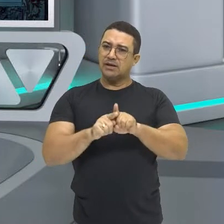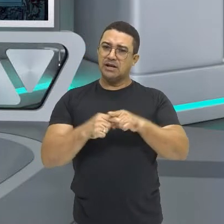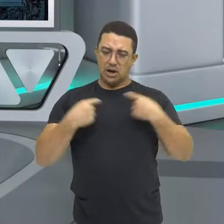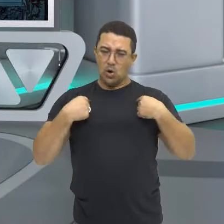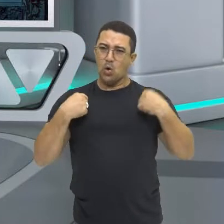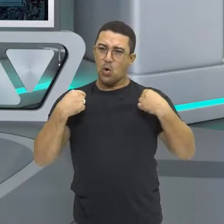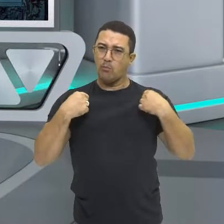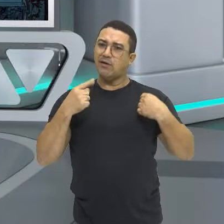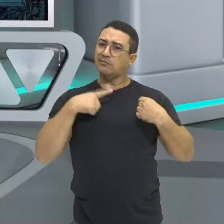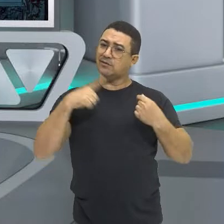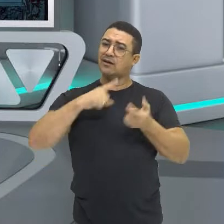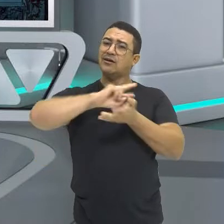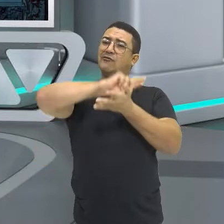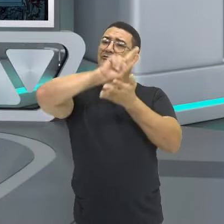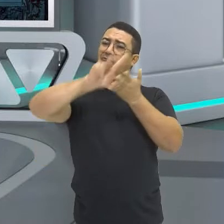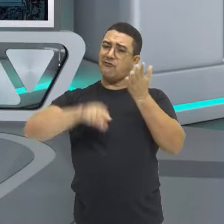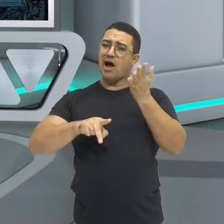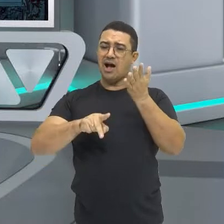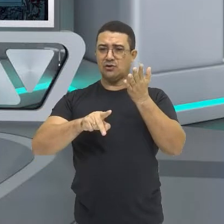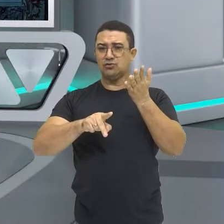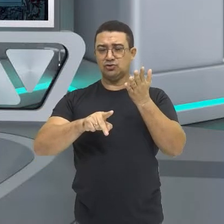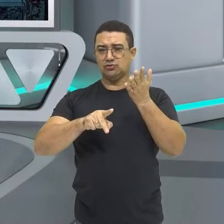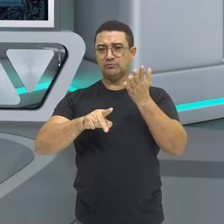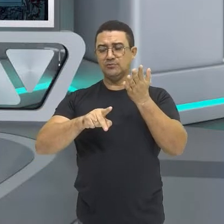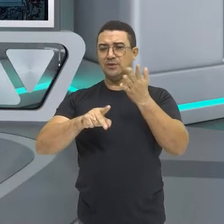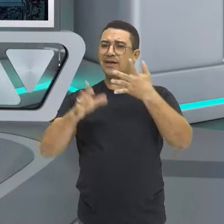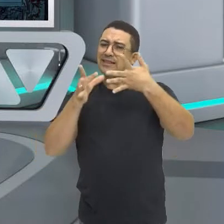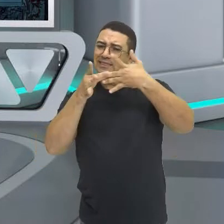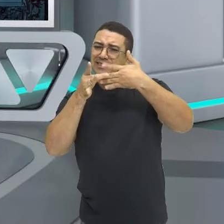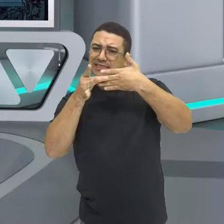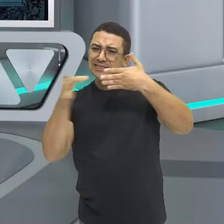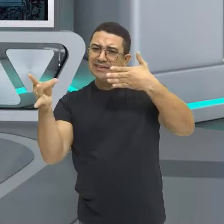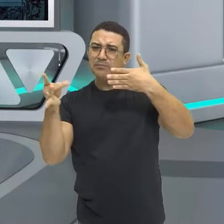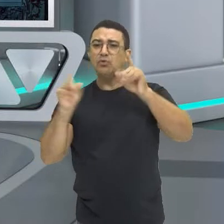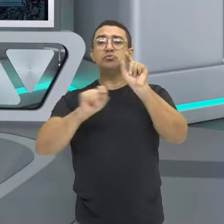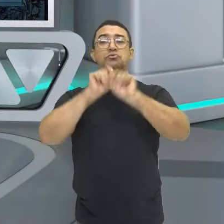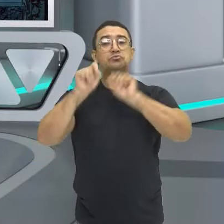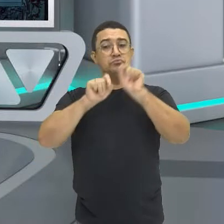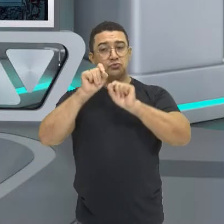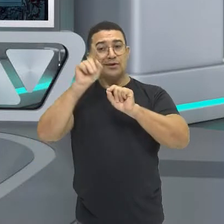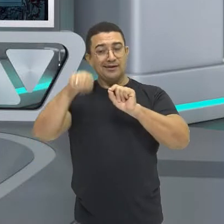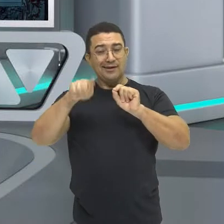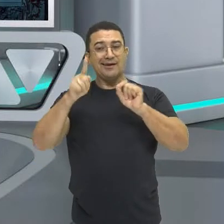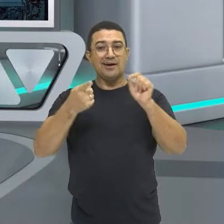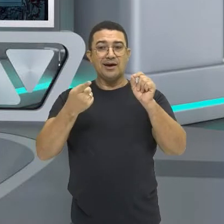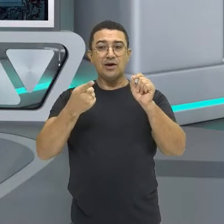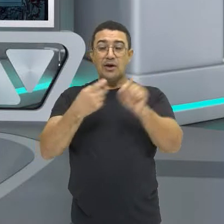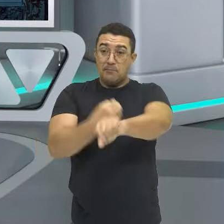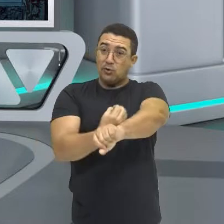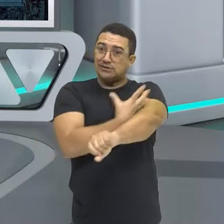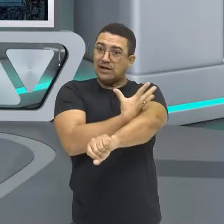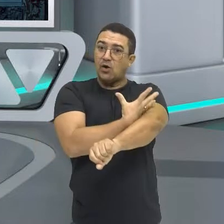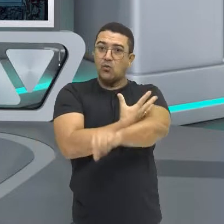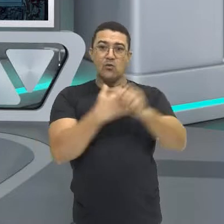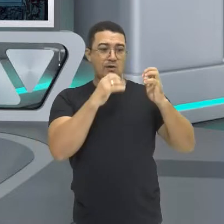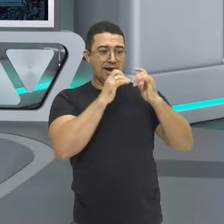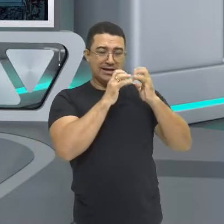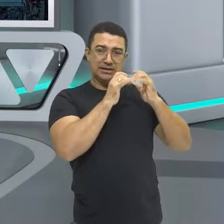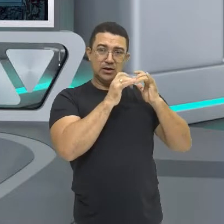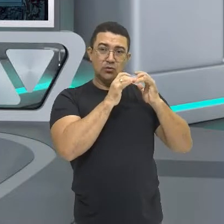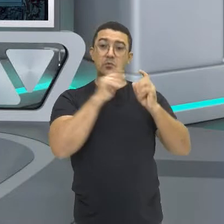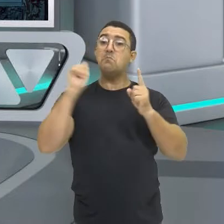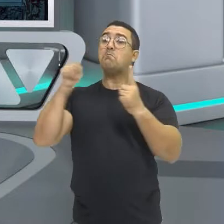simbologias que carregam a imagem como aparecem. Tá? Então, é o emocional sobre o racional. Seu propósito